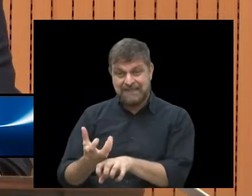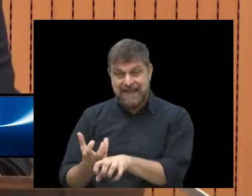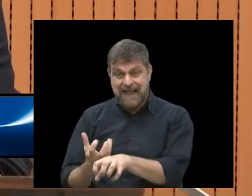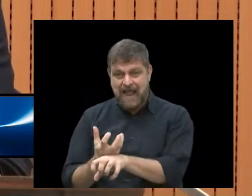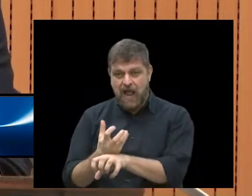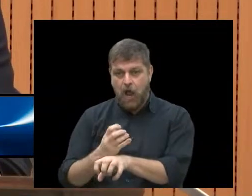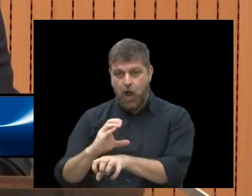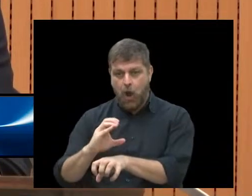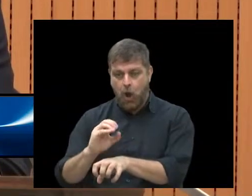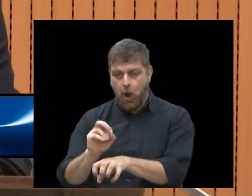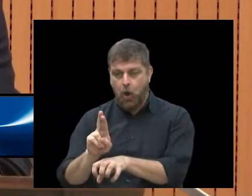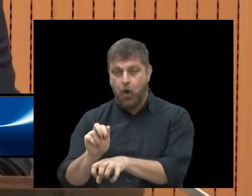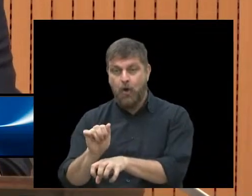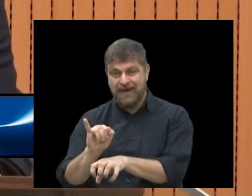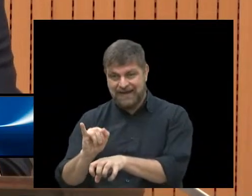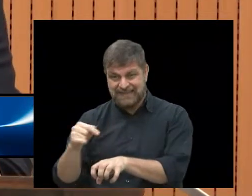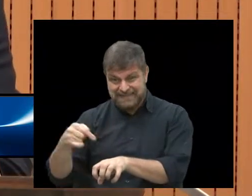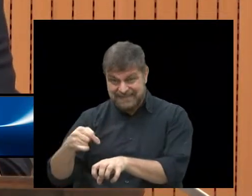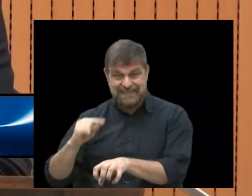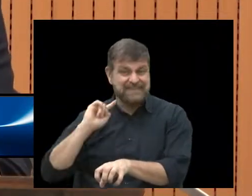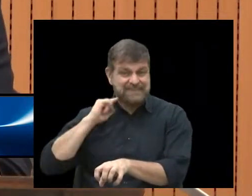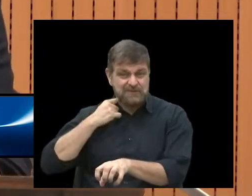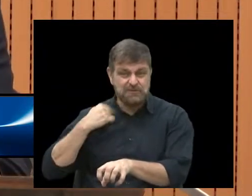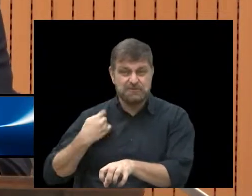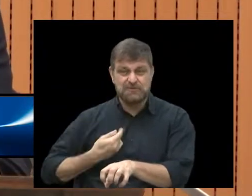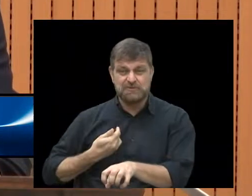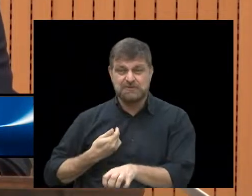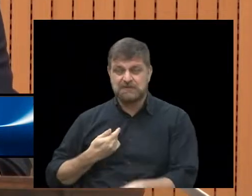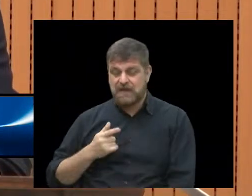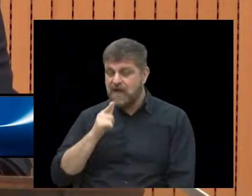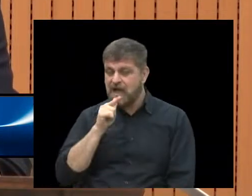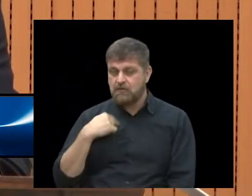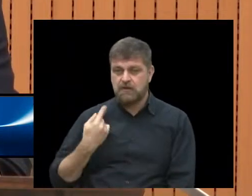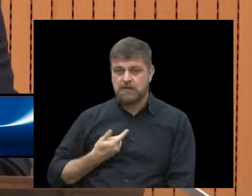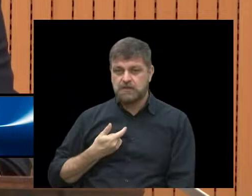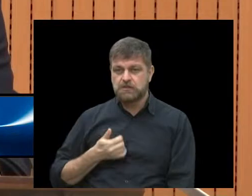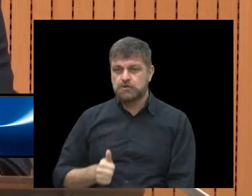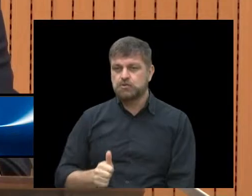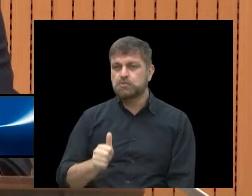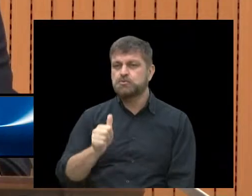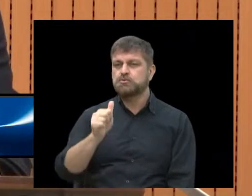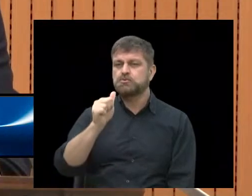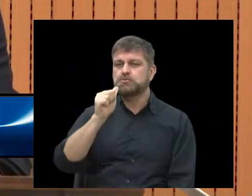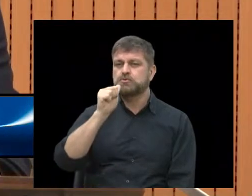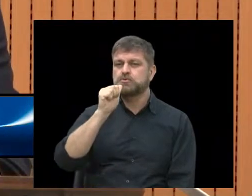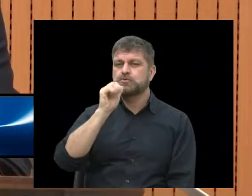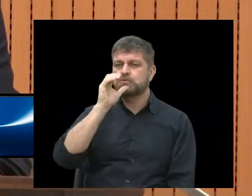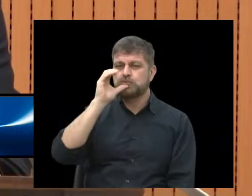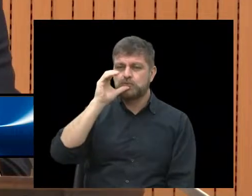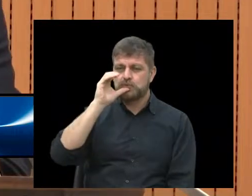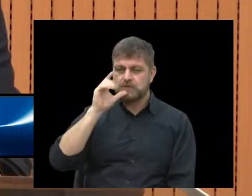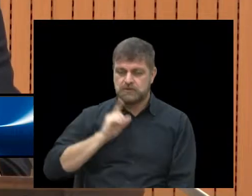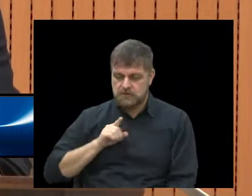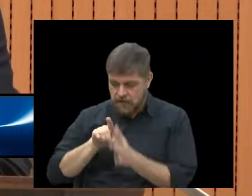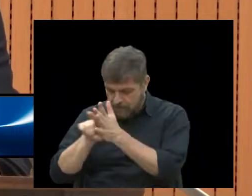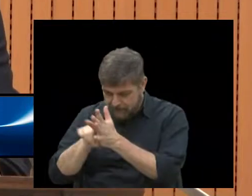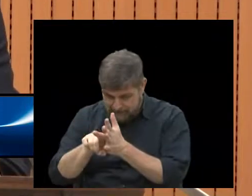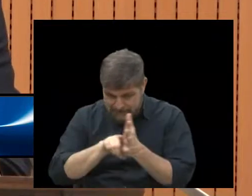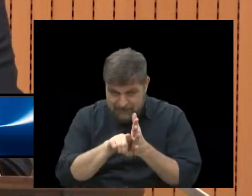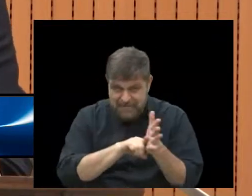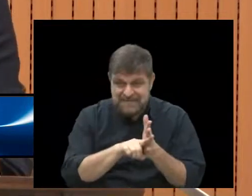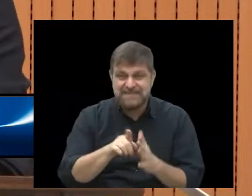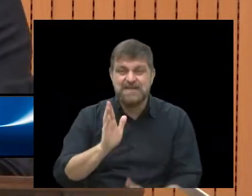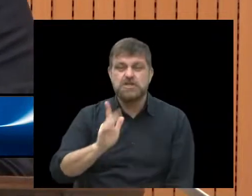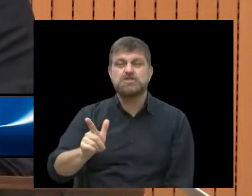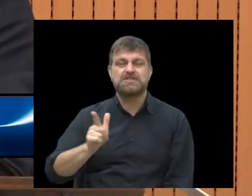está contaminado. A própria água que nós ingerimos, muito da água, ou muitas das amostras de água, elas